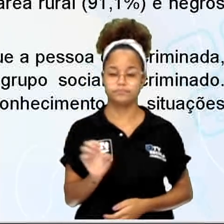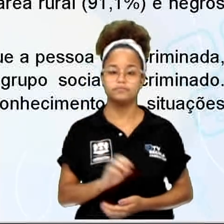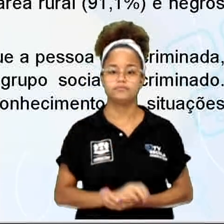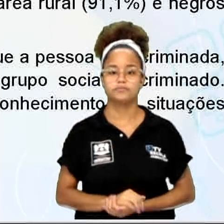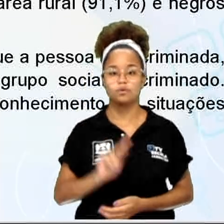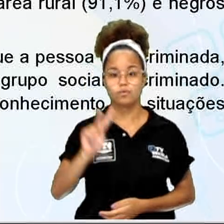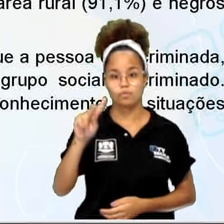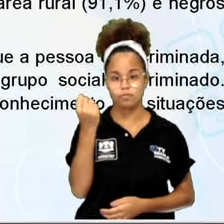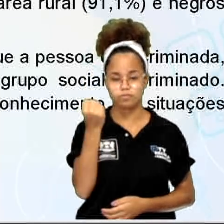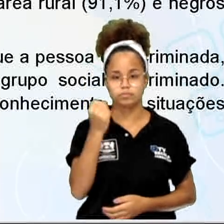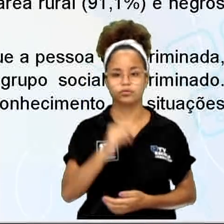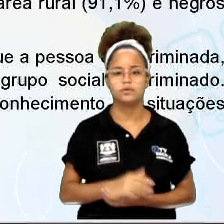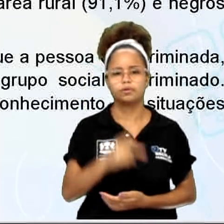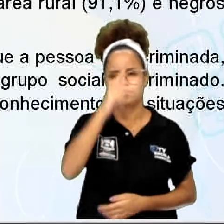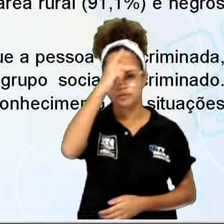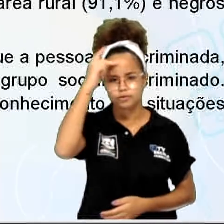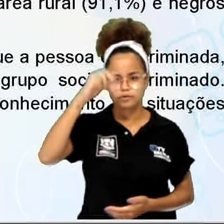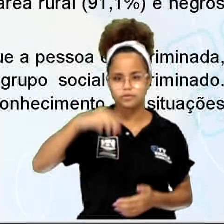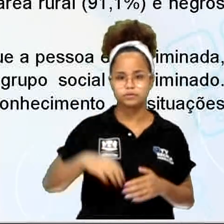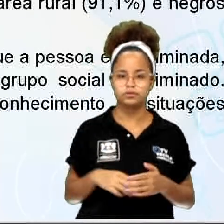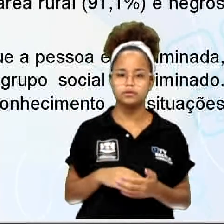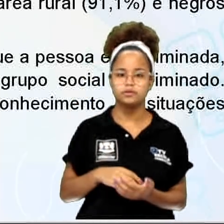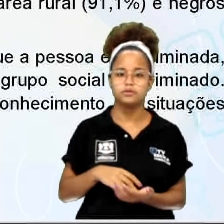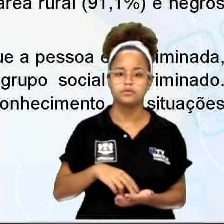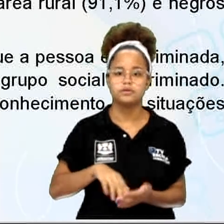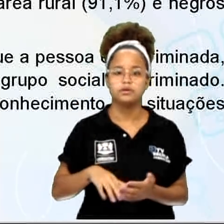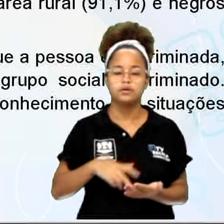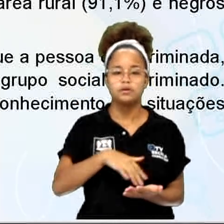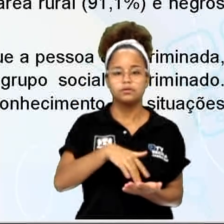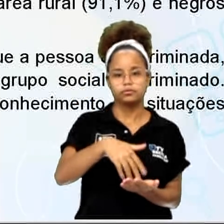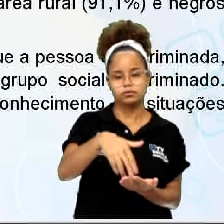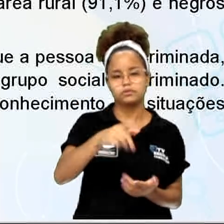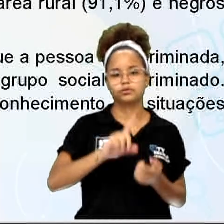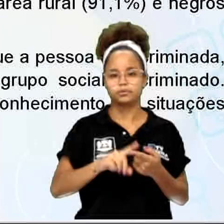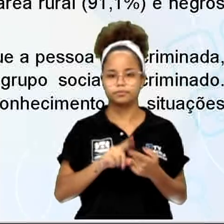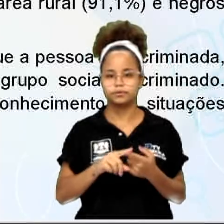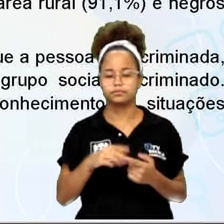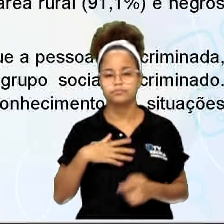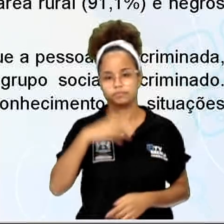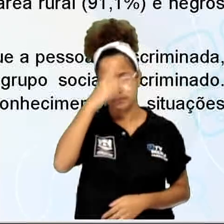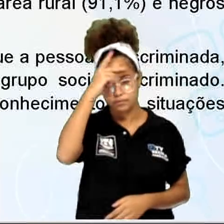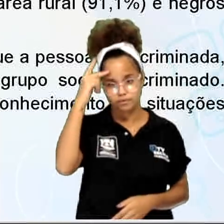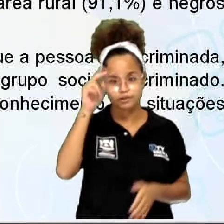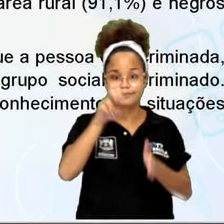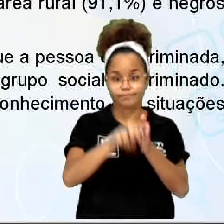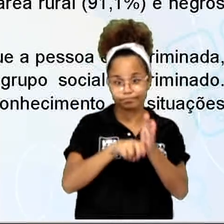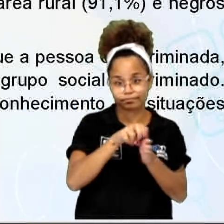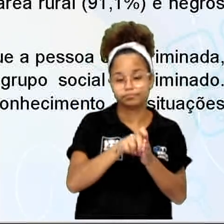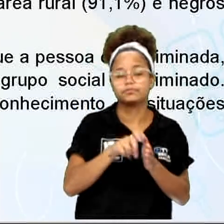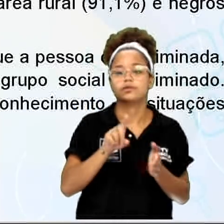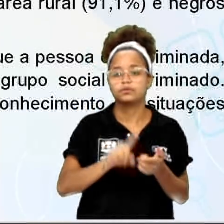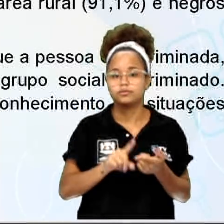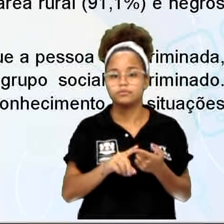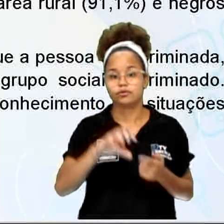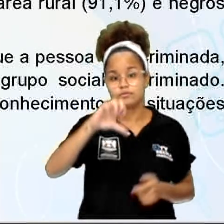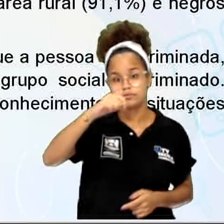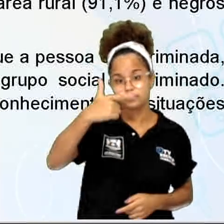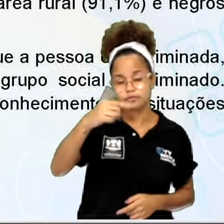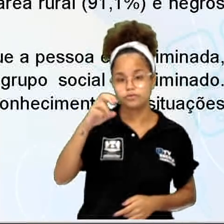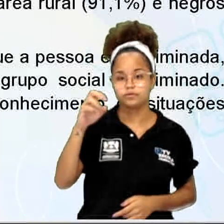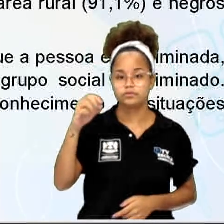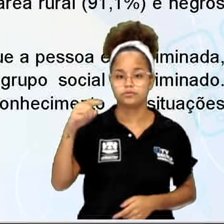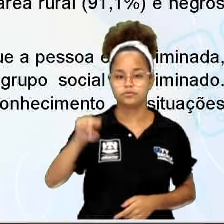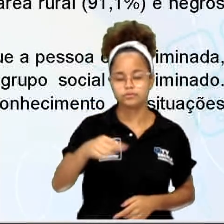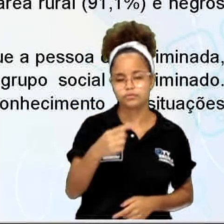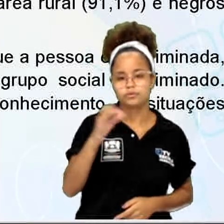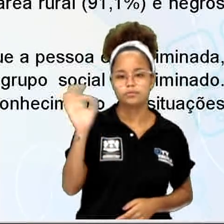98,9%, ciganos, com 97,3%, deficientes físicos, 96,2%, índios,